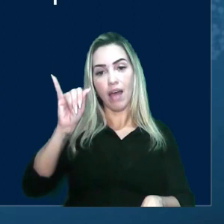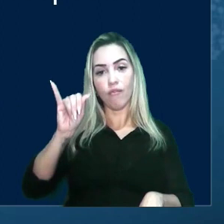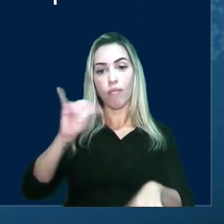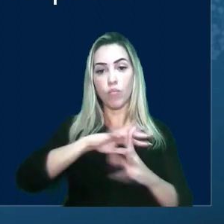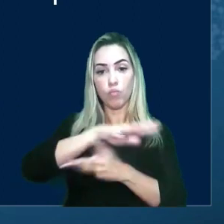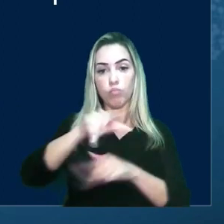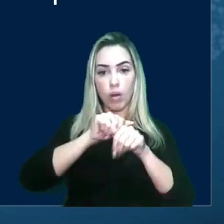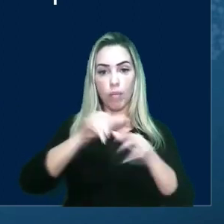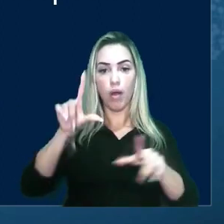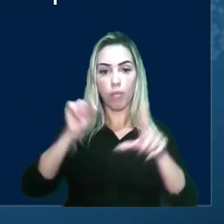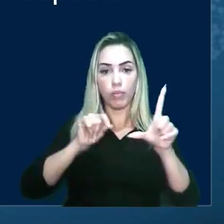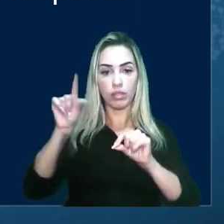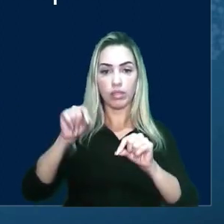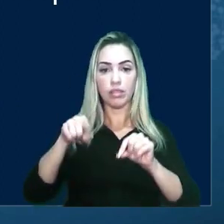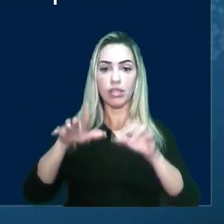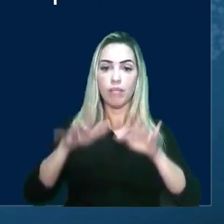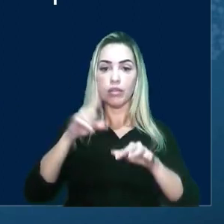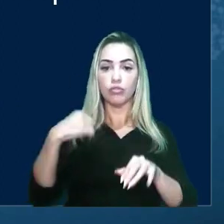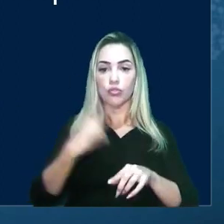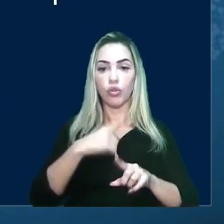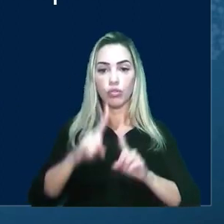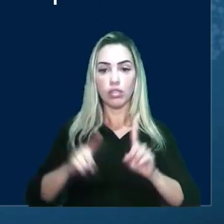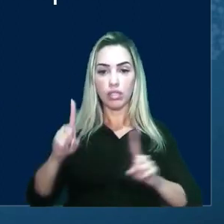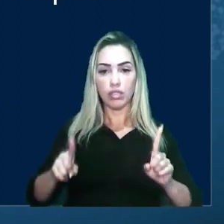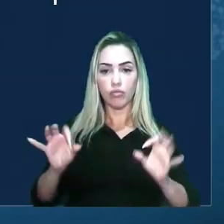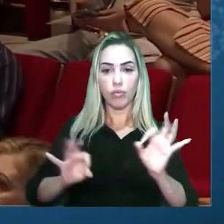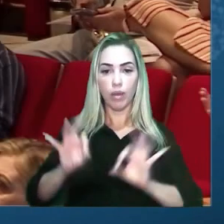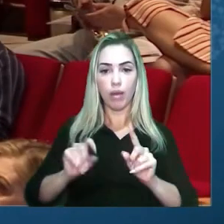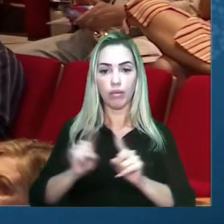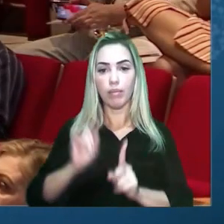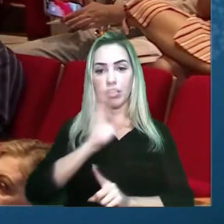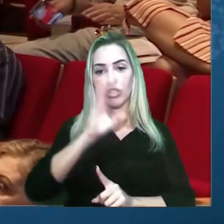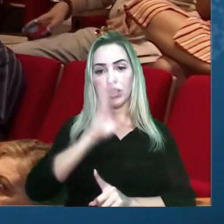do nosso nível de preparo e agilidade da resposta. Obrigada.